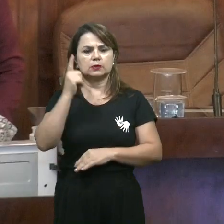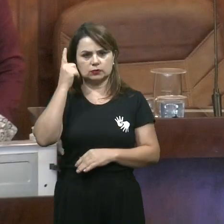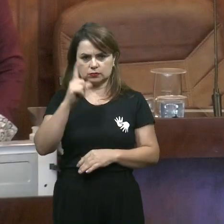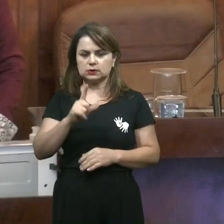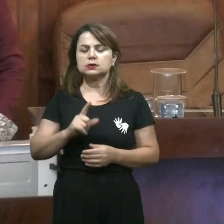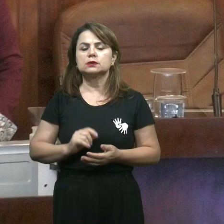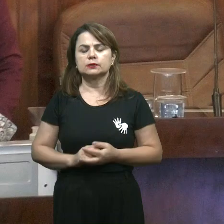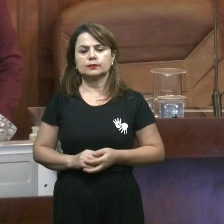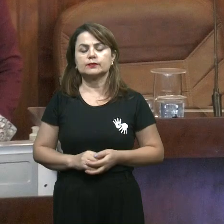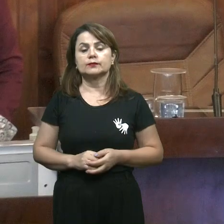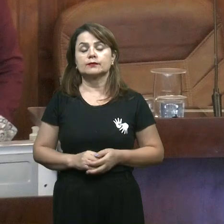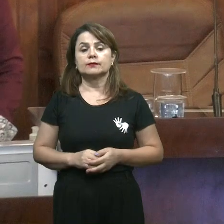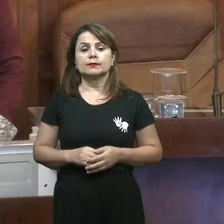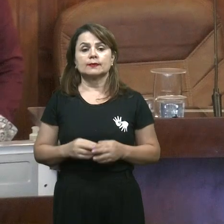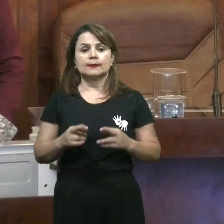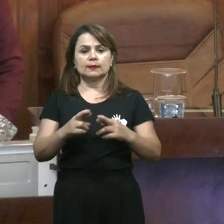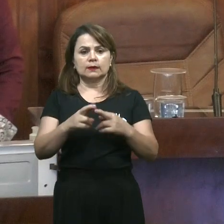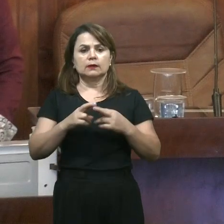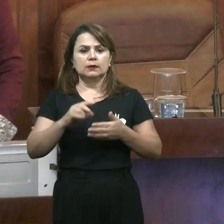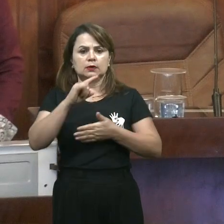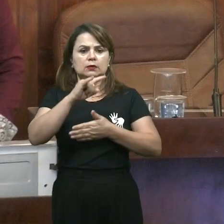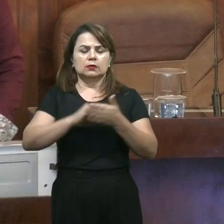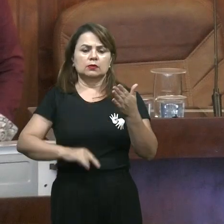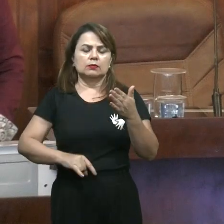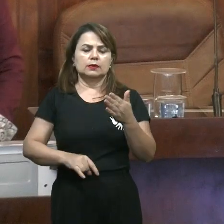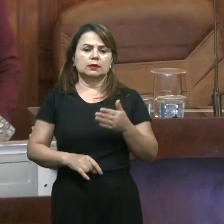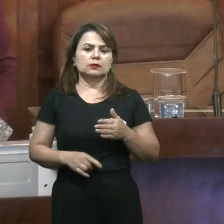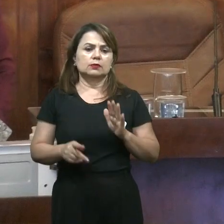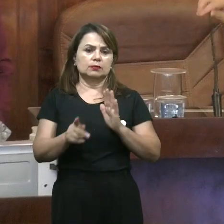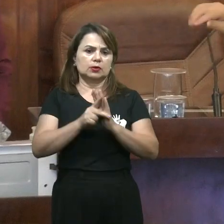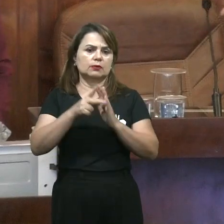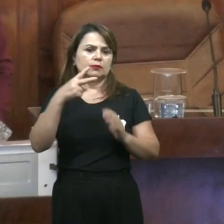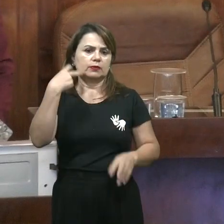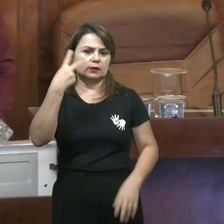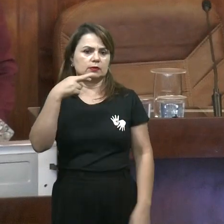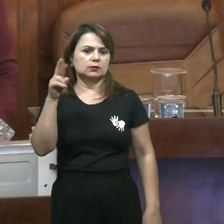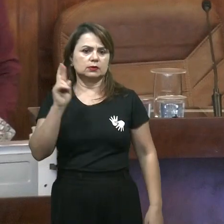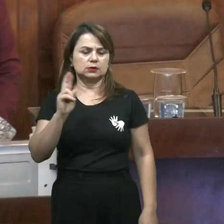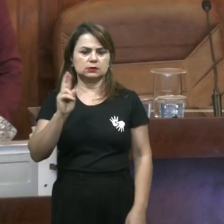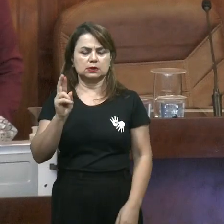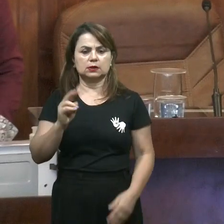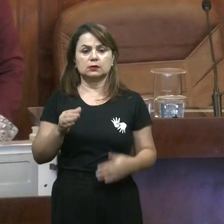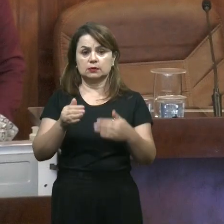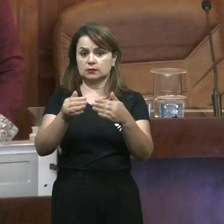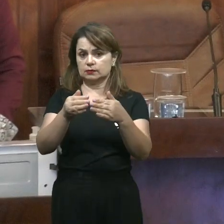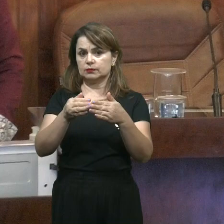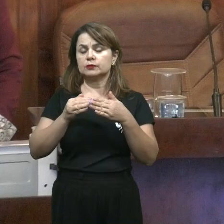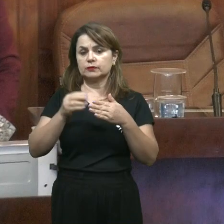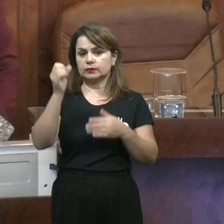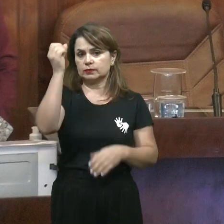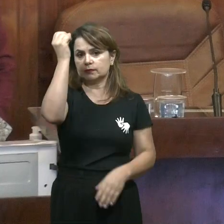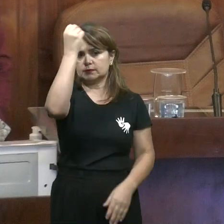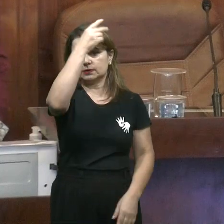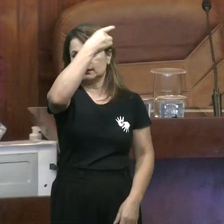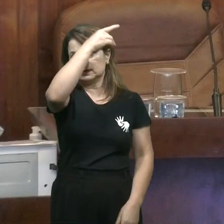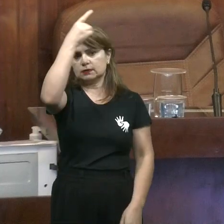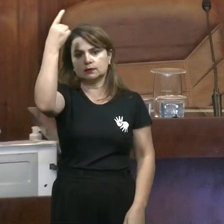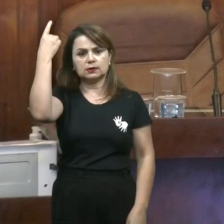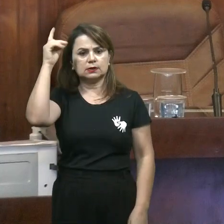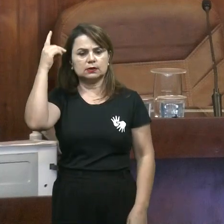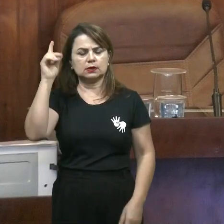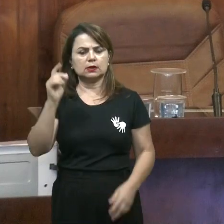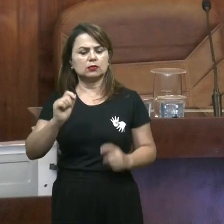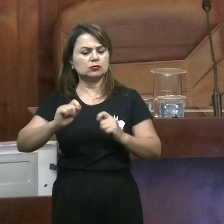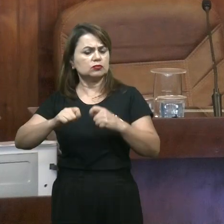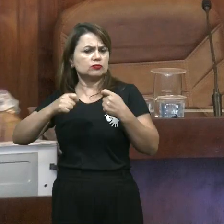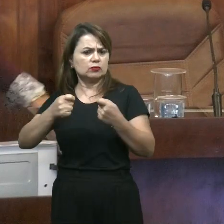Requerimento 1749, barra 2024, do vereador Rogerinho. Solicitando ao prefeito municipal, o senhor Daniel Alonso, após enviar esforço e